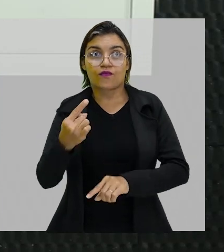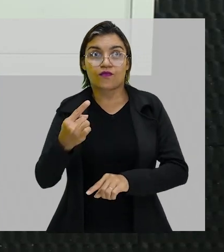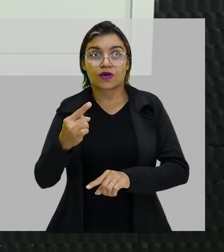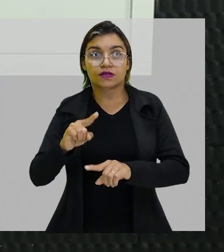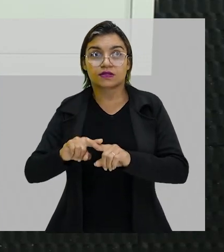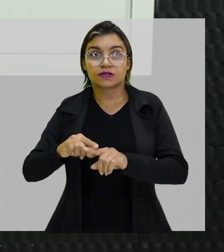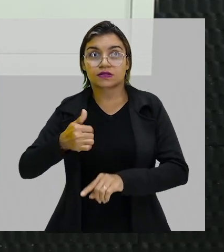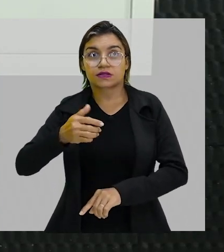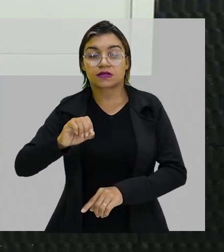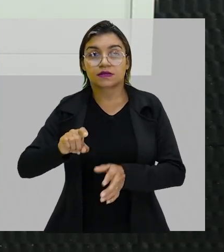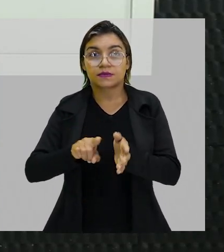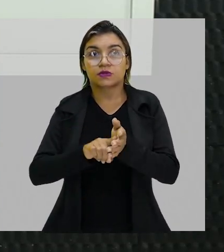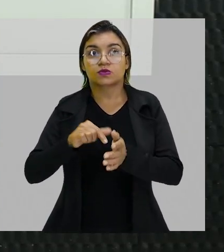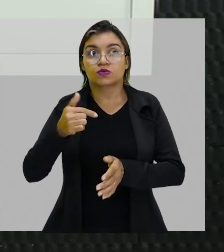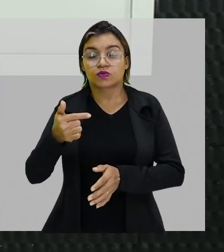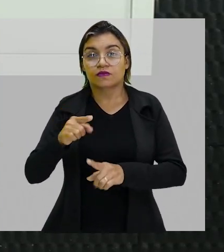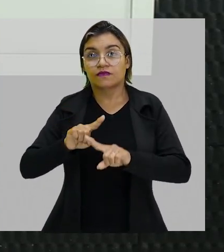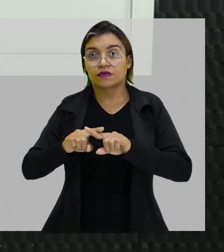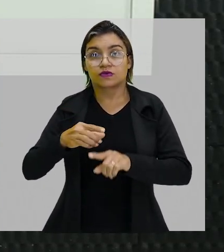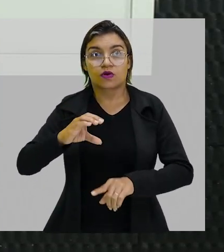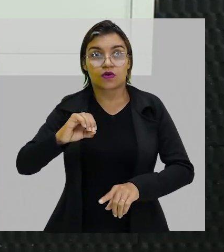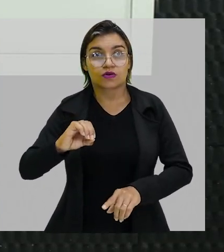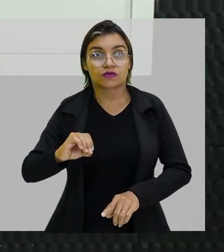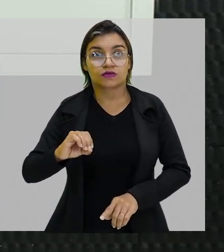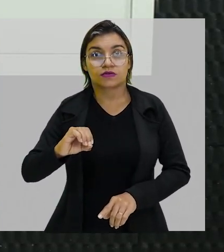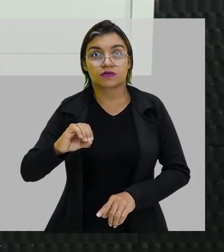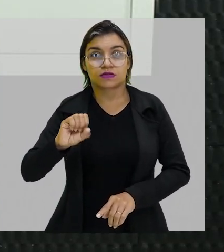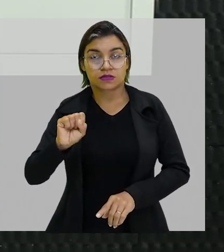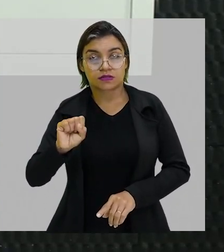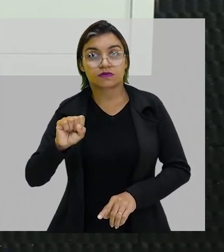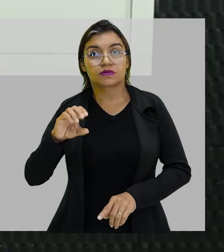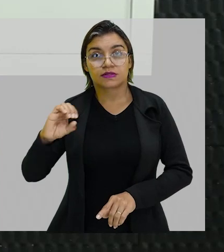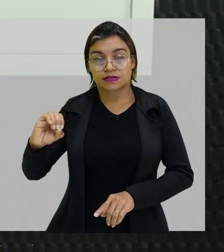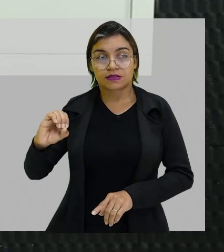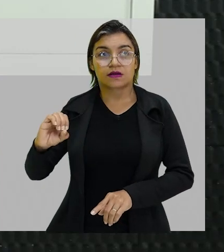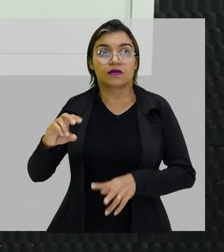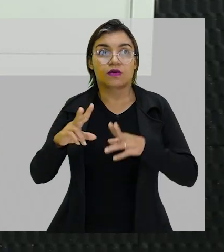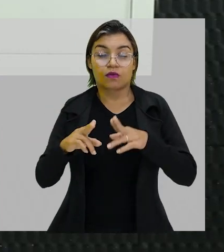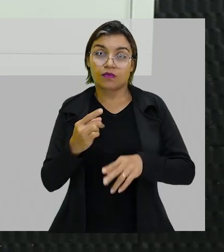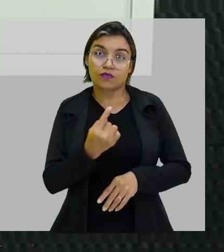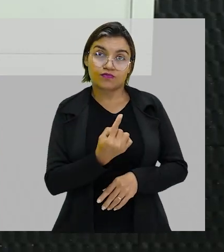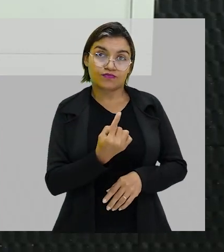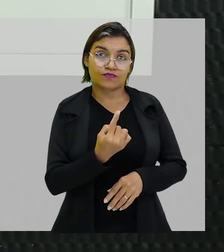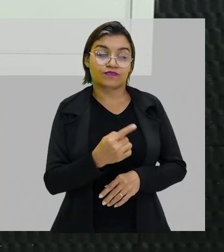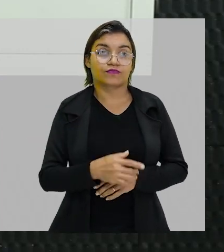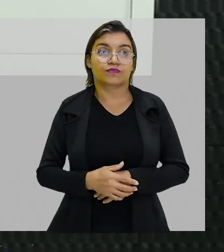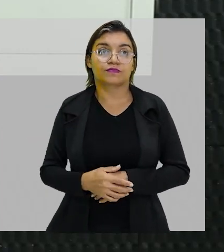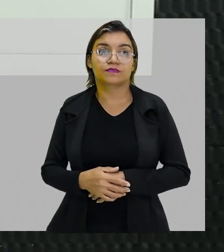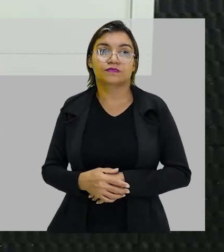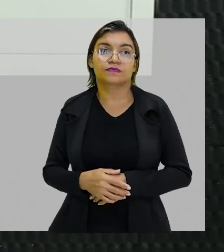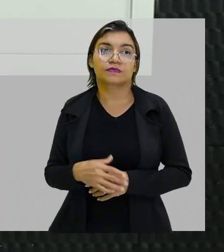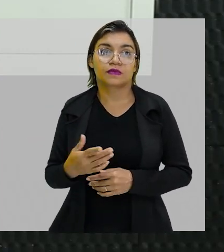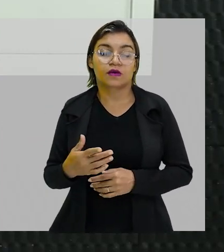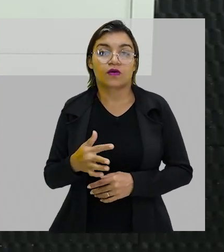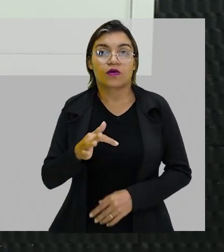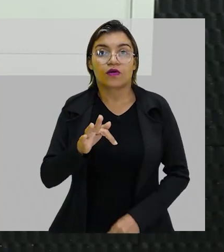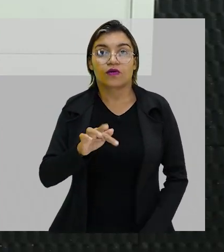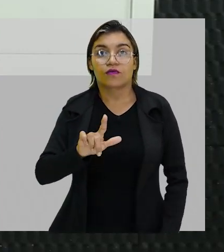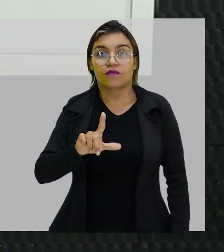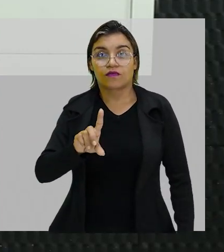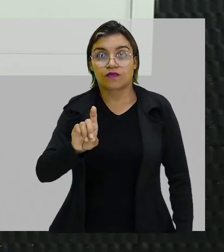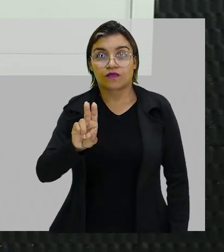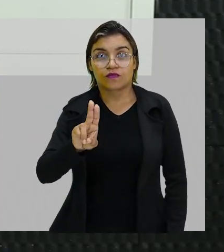cosseno de 0, que nós já sabemos que é 1. Não é isso? Então, o nosso fluxo, ele vai ser igual